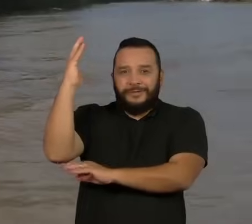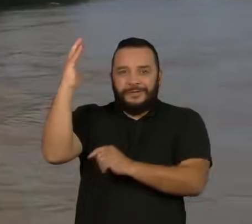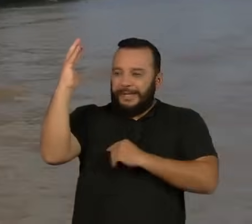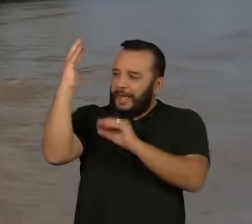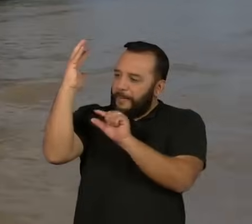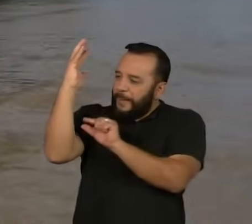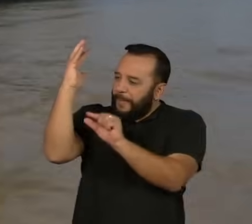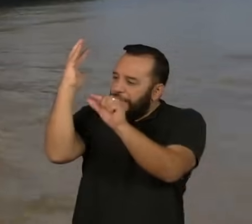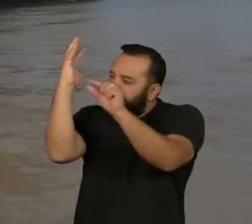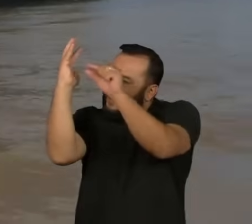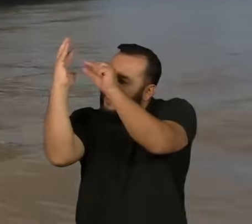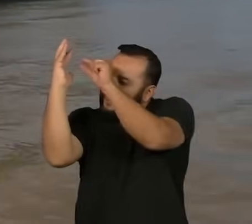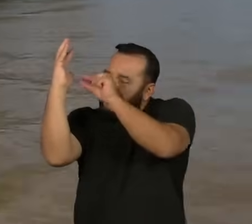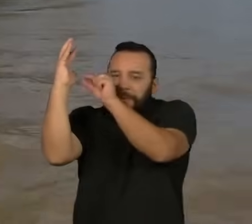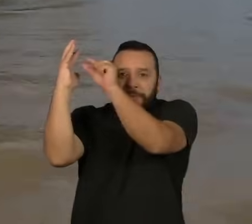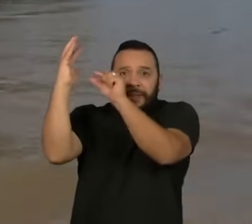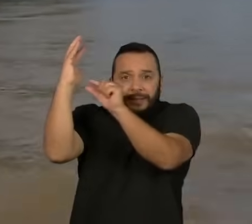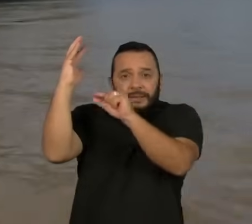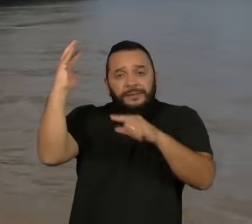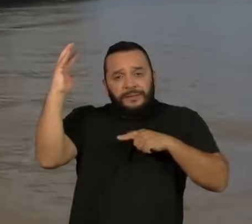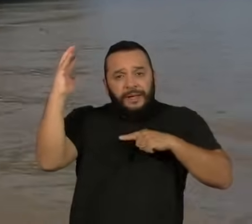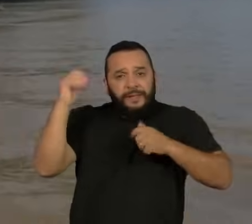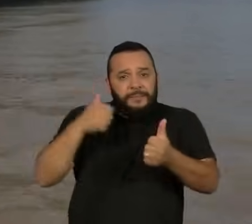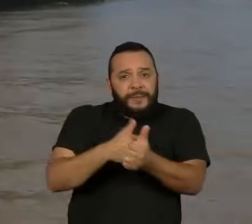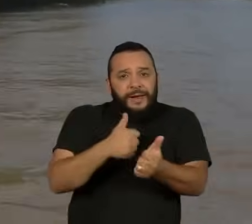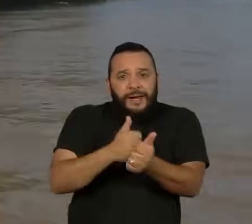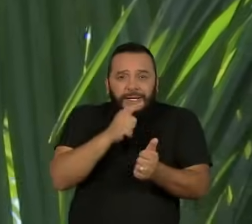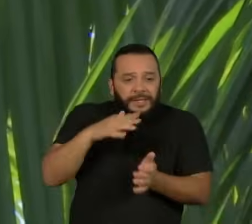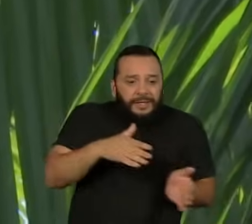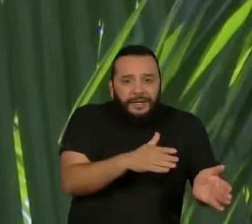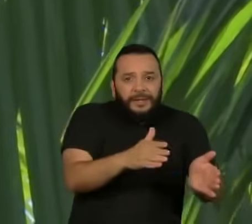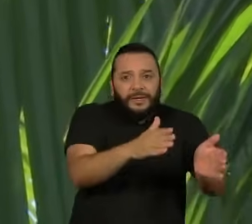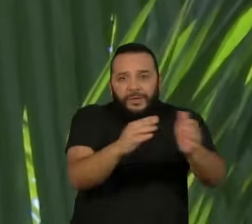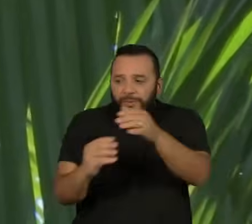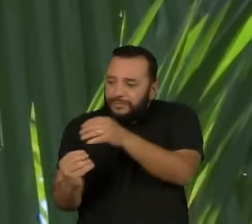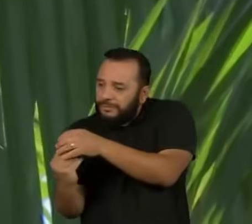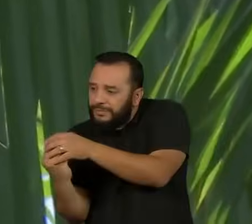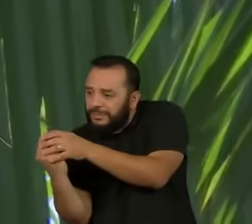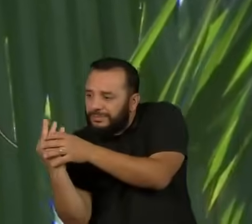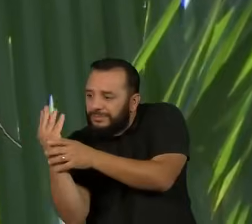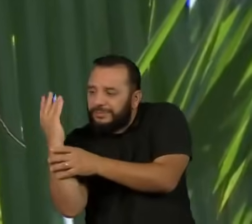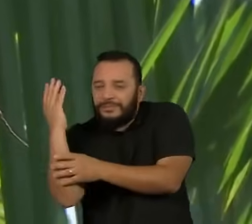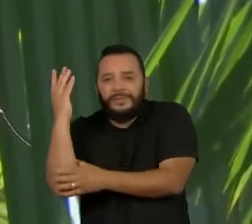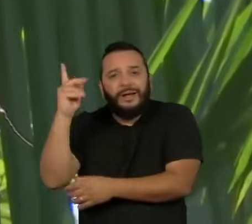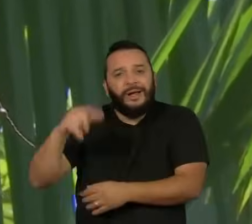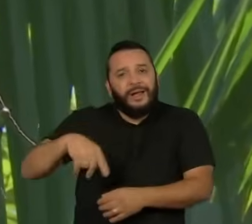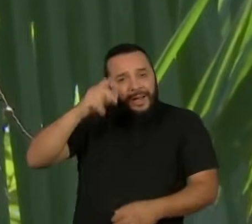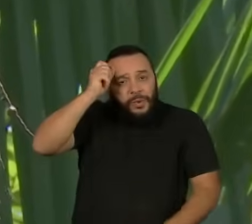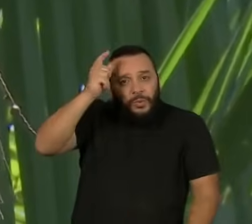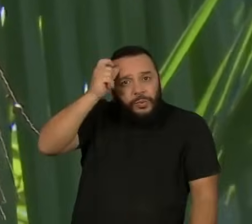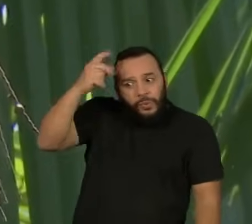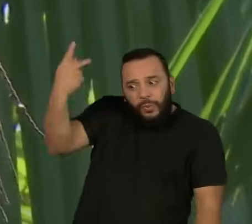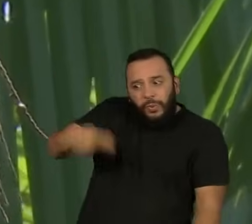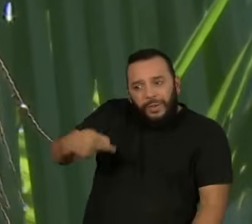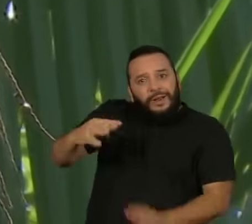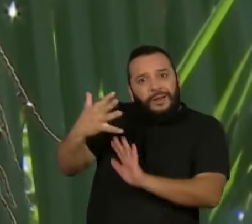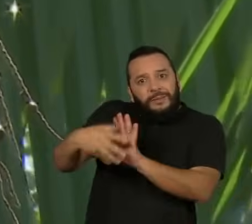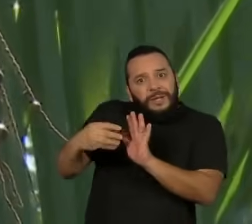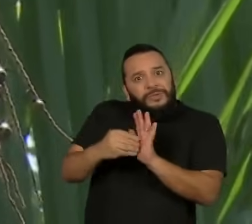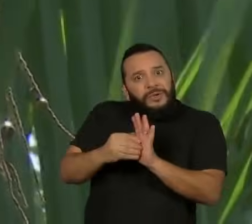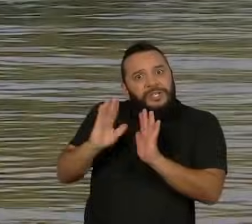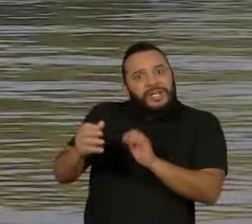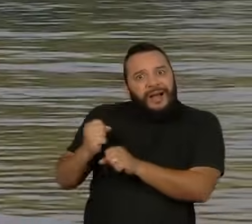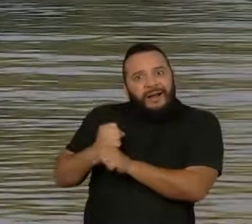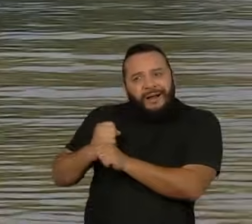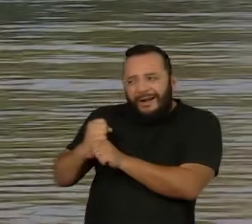que cresce em áreas úmidas como margens de rios. Faz parte da cultura alimentar da região há centenas de